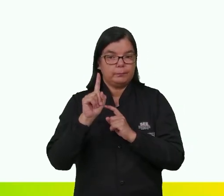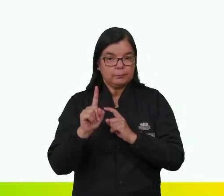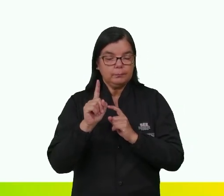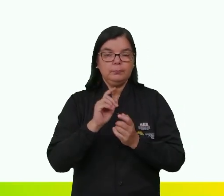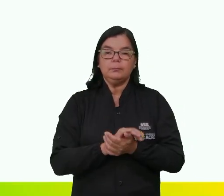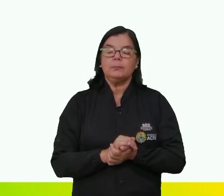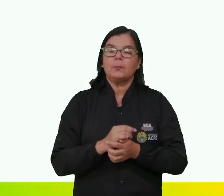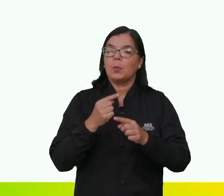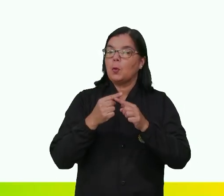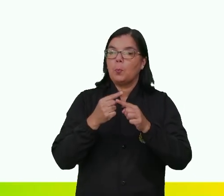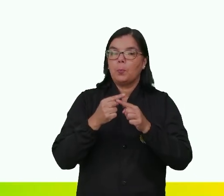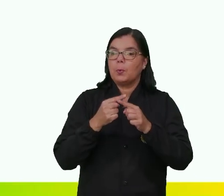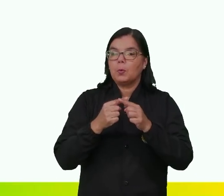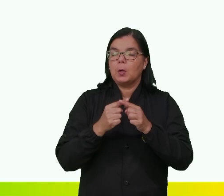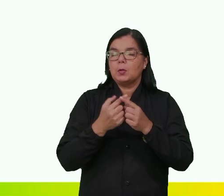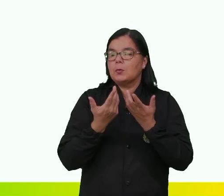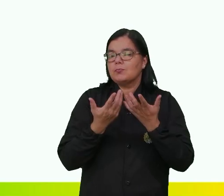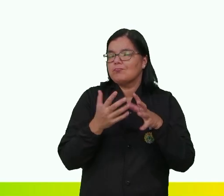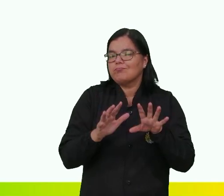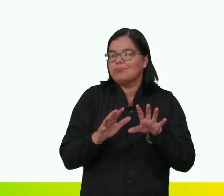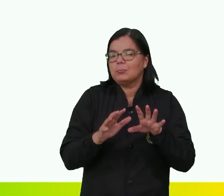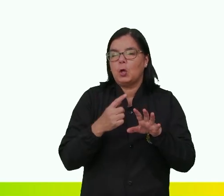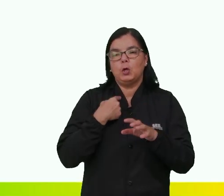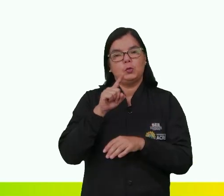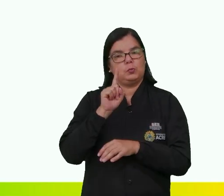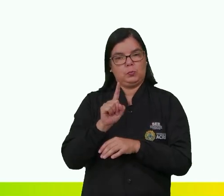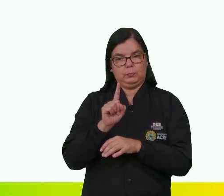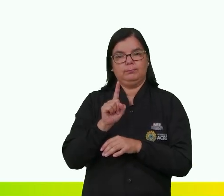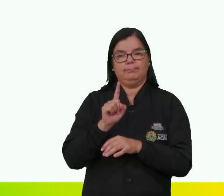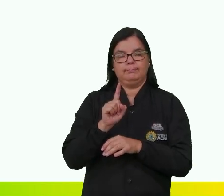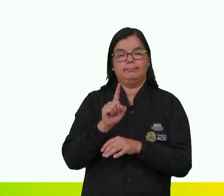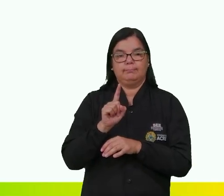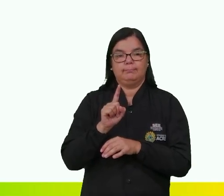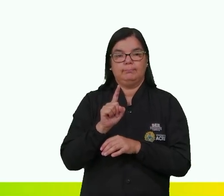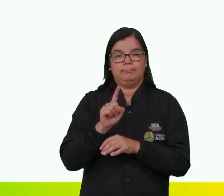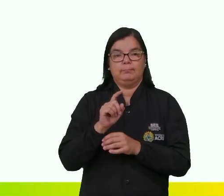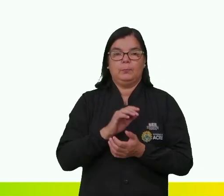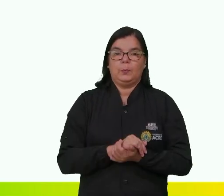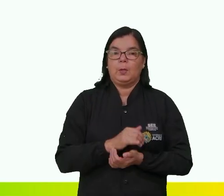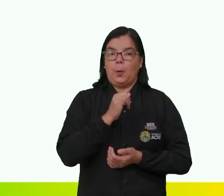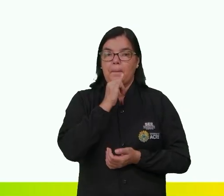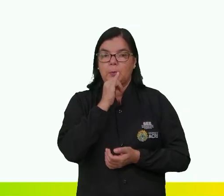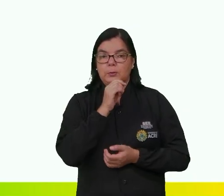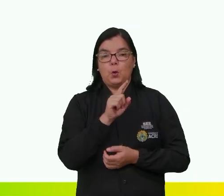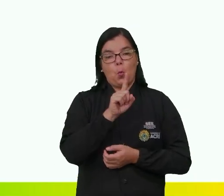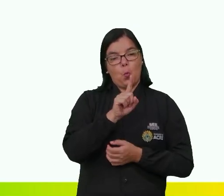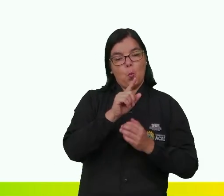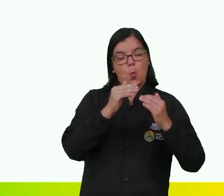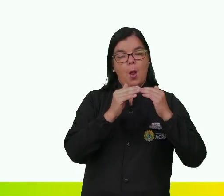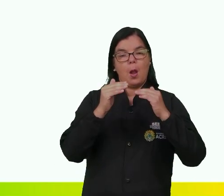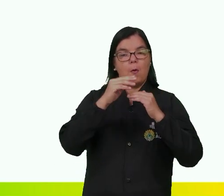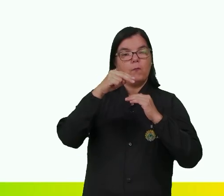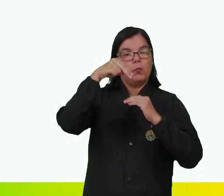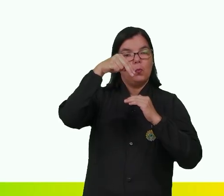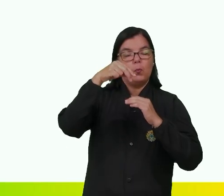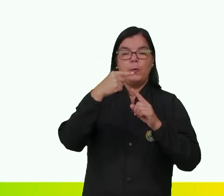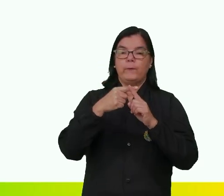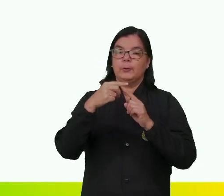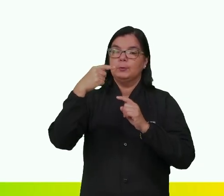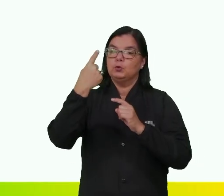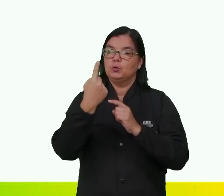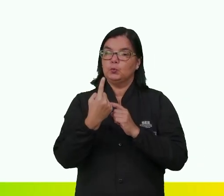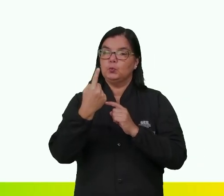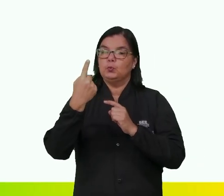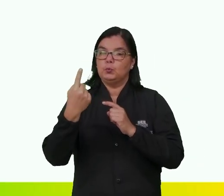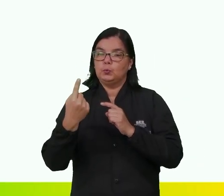1, porque nós não estamos interessados em 1, né? 1 elevado a n, por exemplo. Isso aqui vai ser 1 vezes 1 vezes